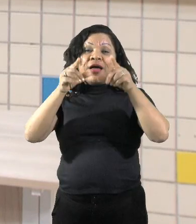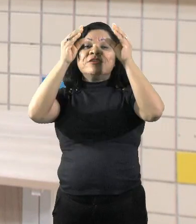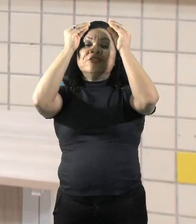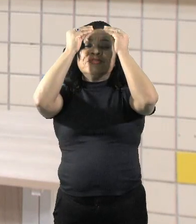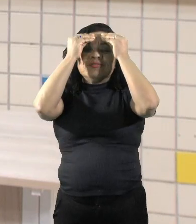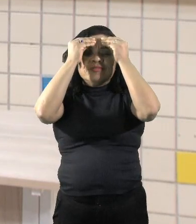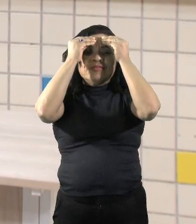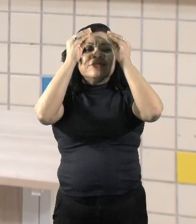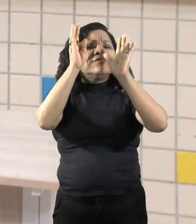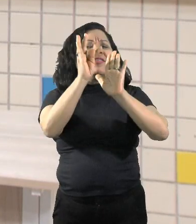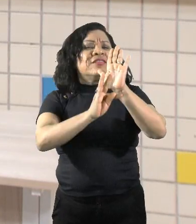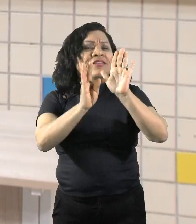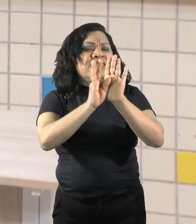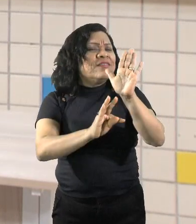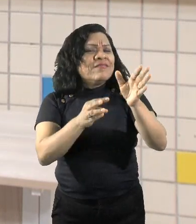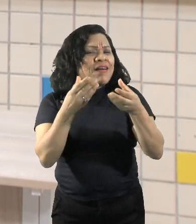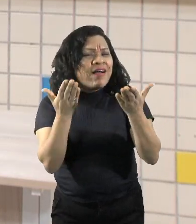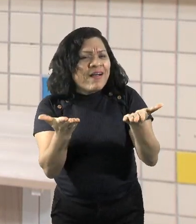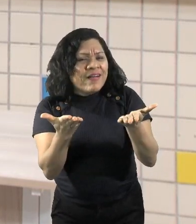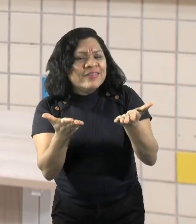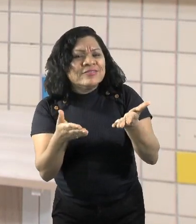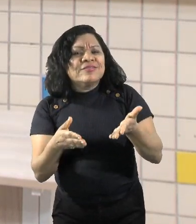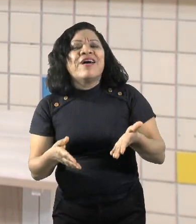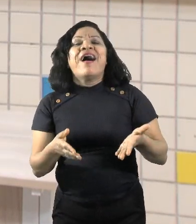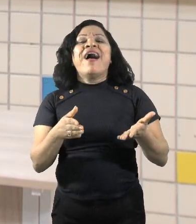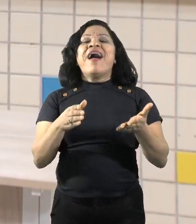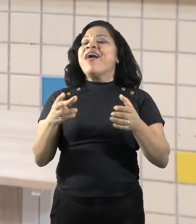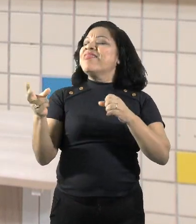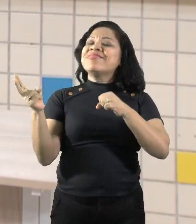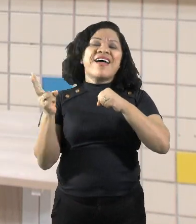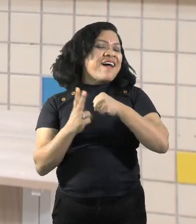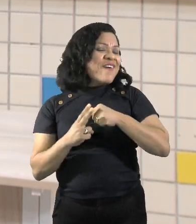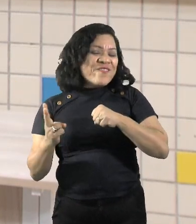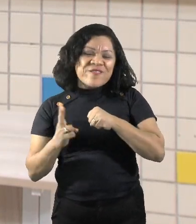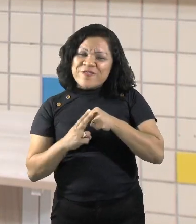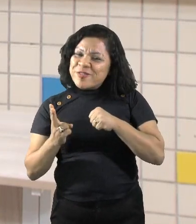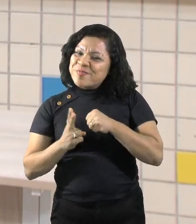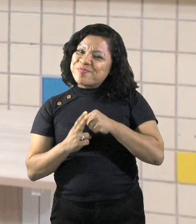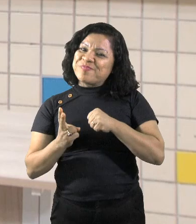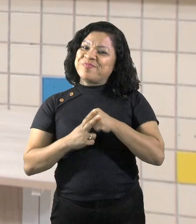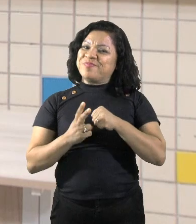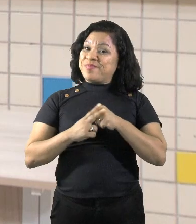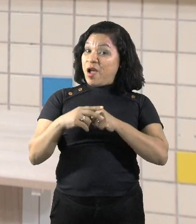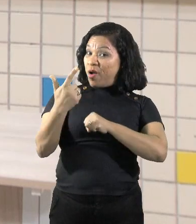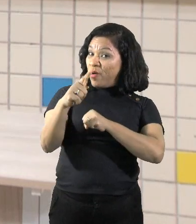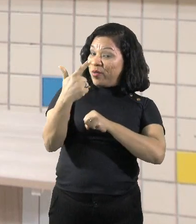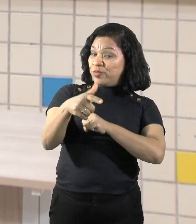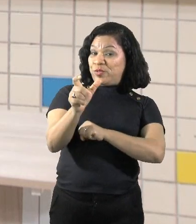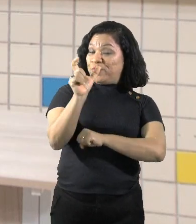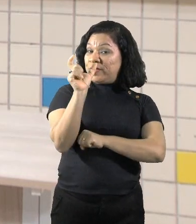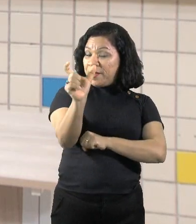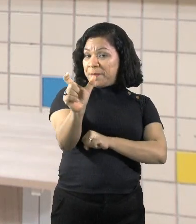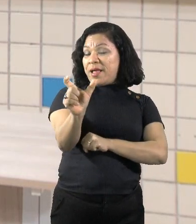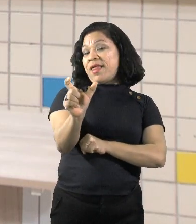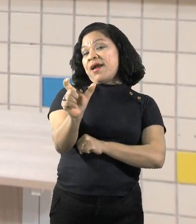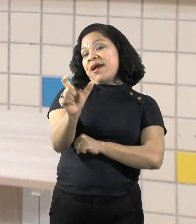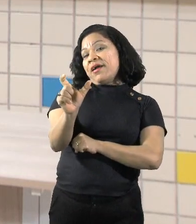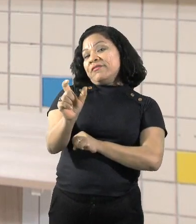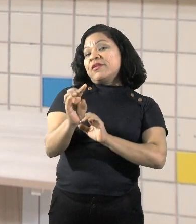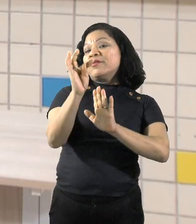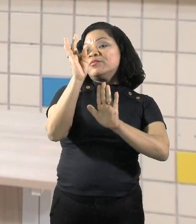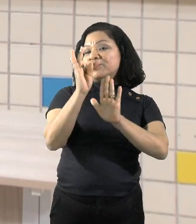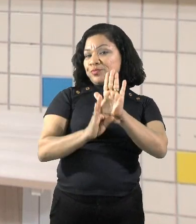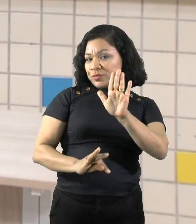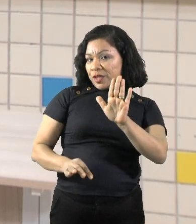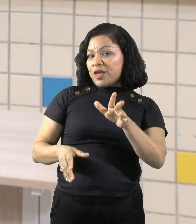Lucas Emanuel? Muito bem, Lucas. Não verbal. Não tem palavras e é um texto de linguagem